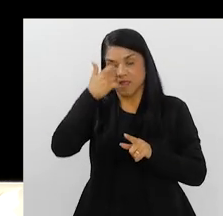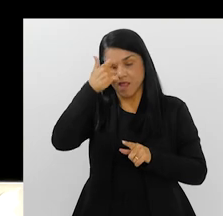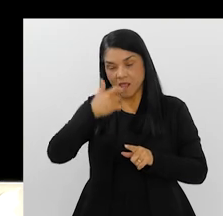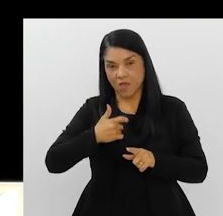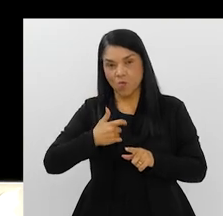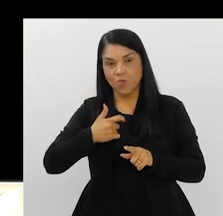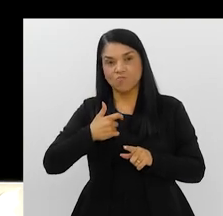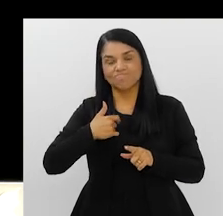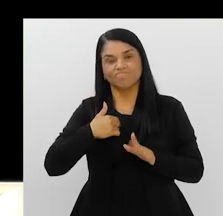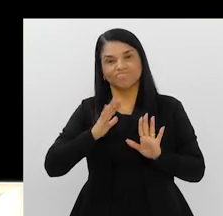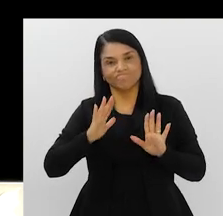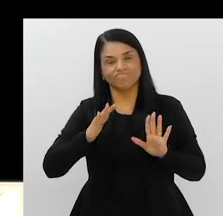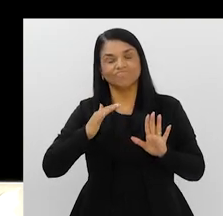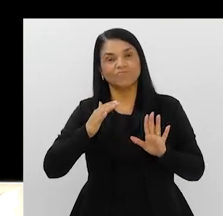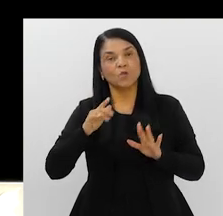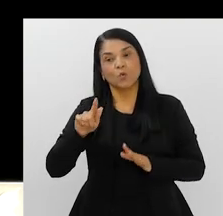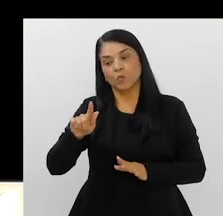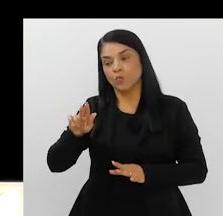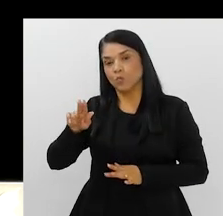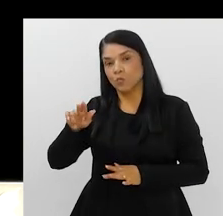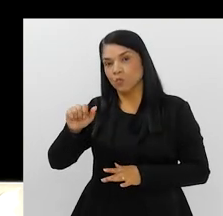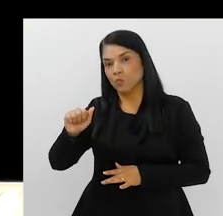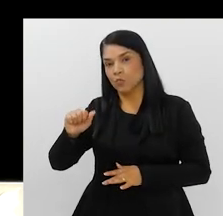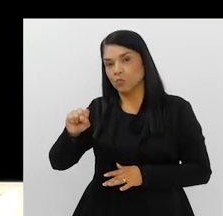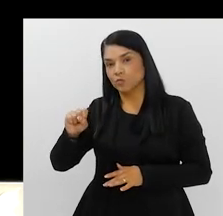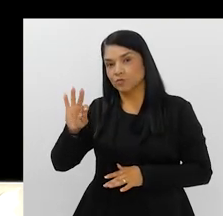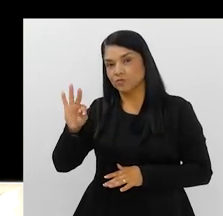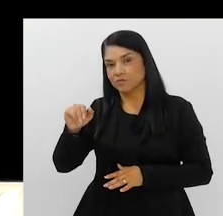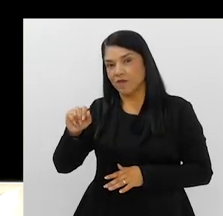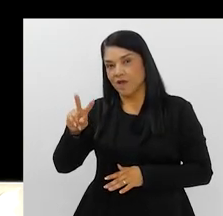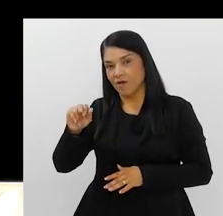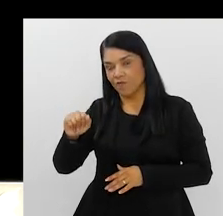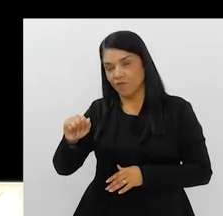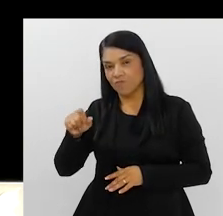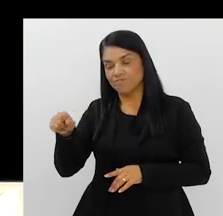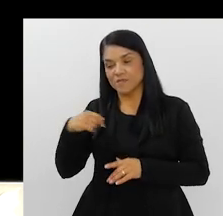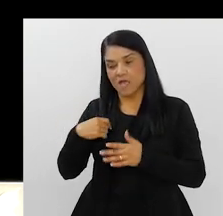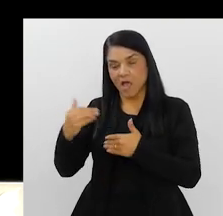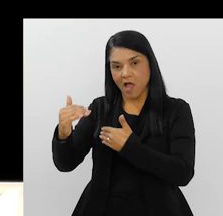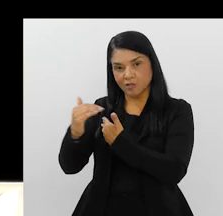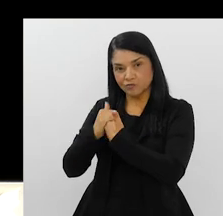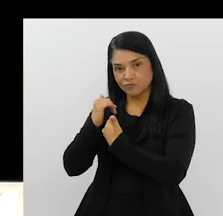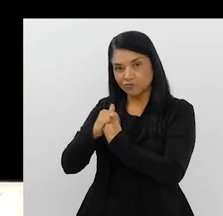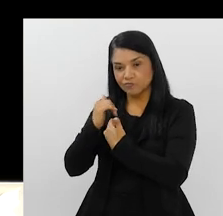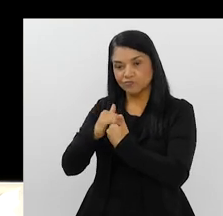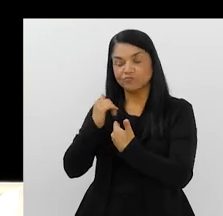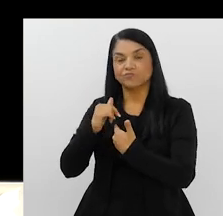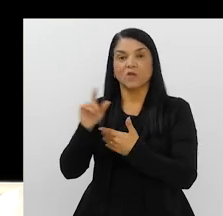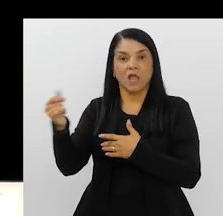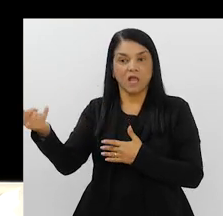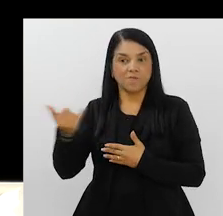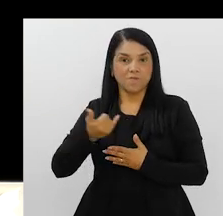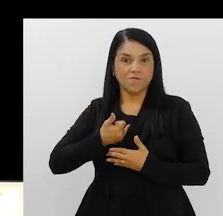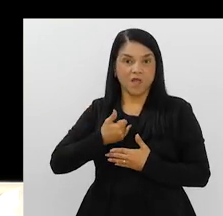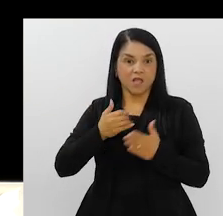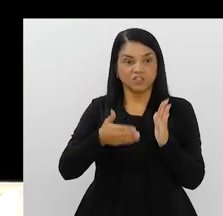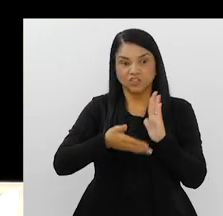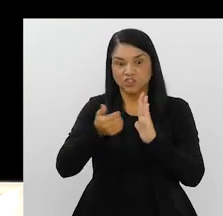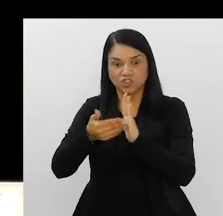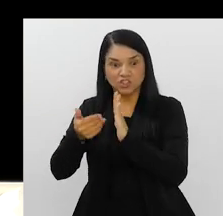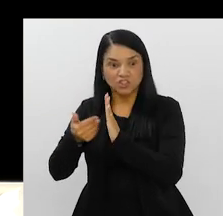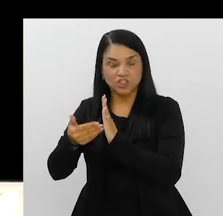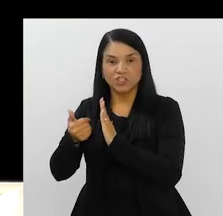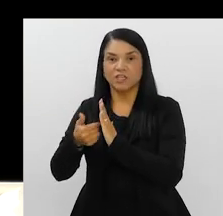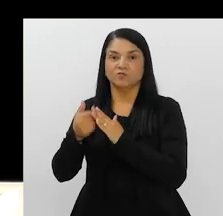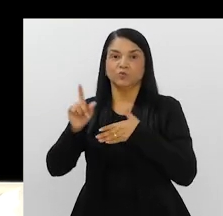fora. Eu, pelo menos, sou assim. Então, o Gustavo, ele não, Mauro. Aí, às vezes eu boto alguma coisa no Gustavo e me digo: Mauro, tira isso agora. Já